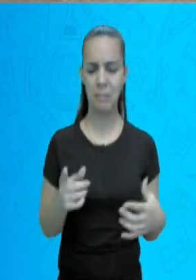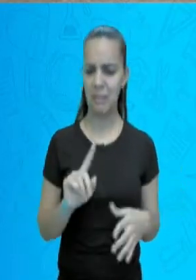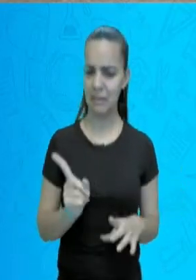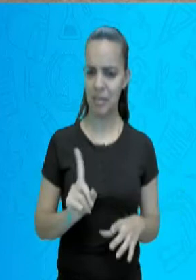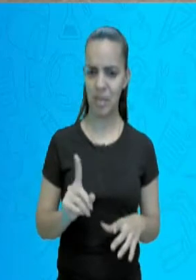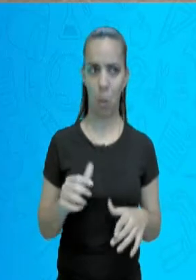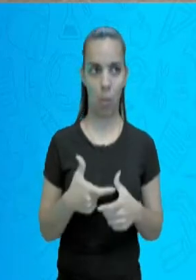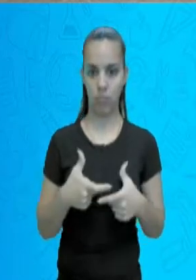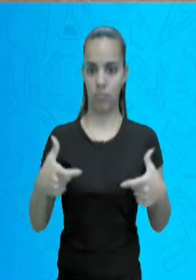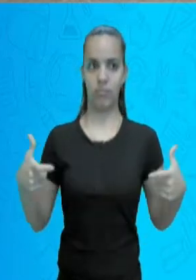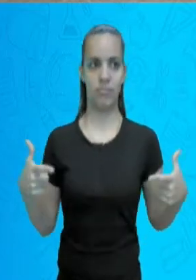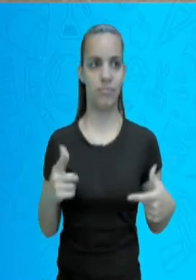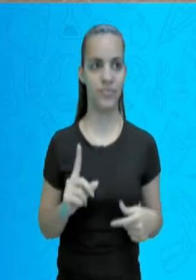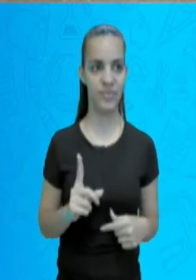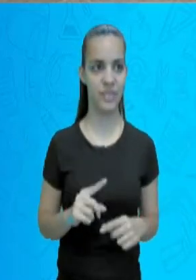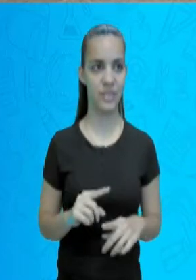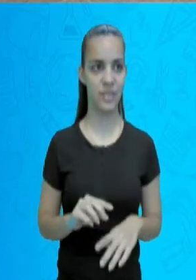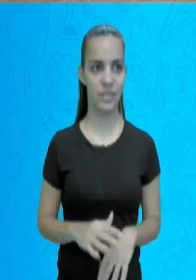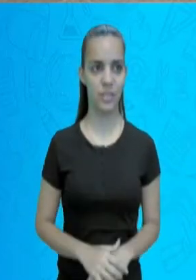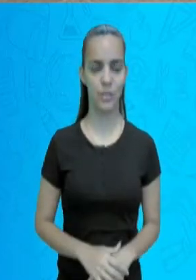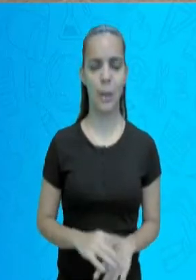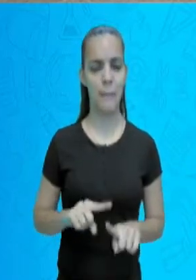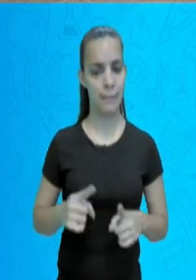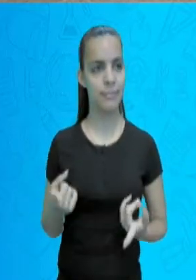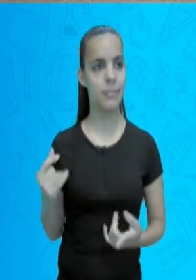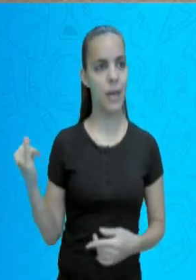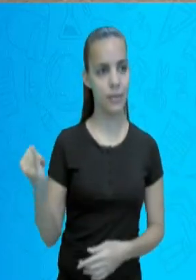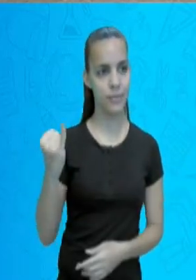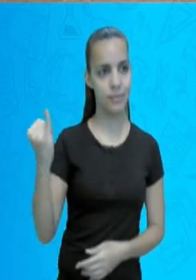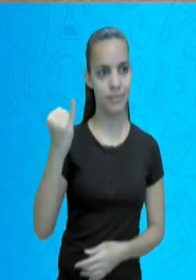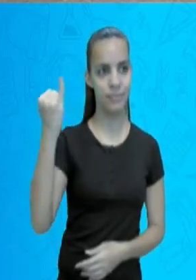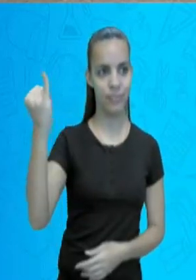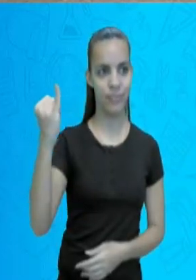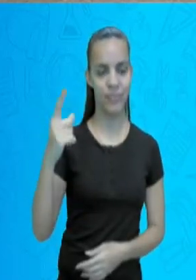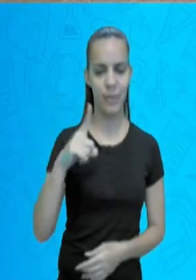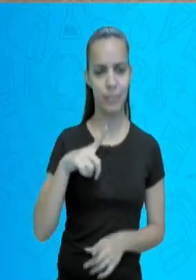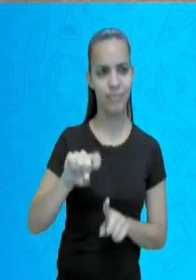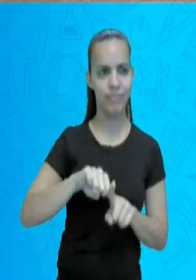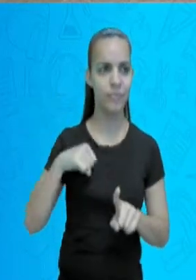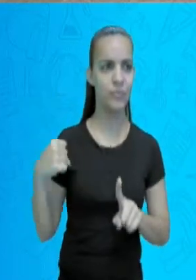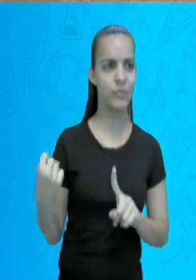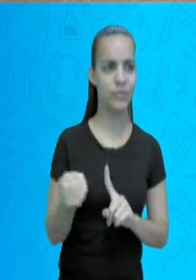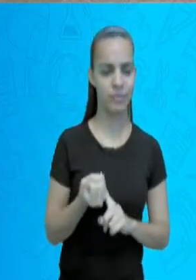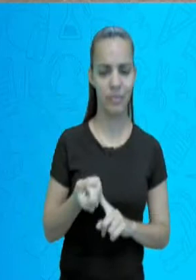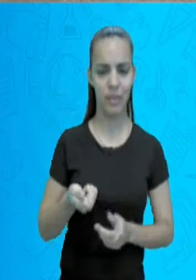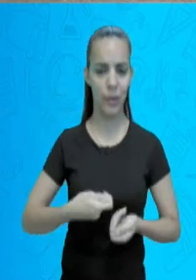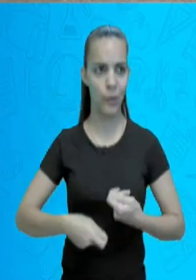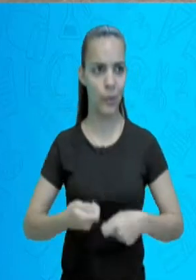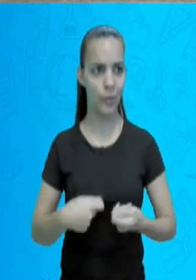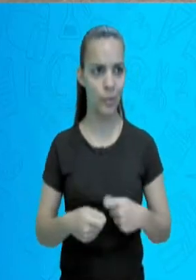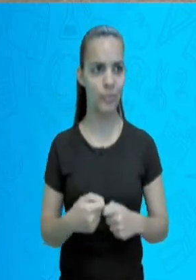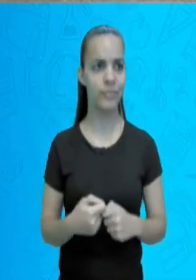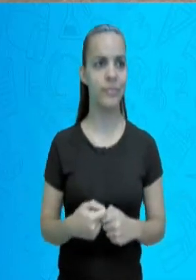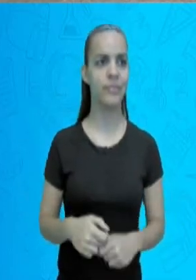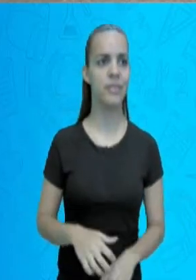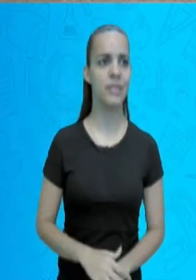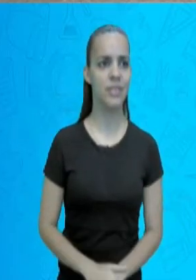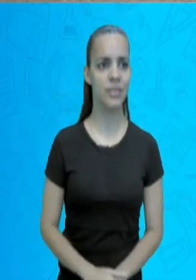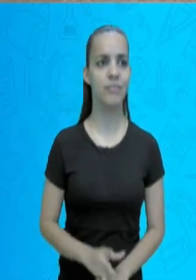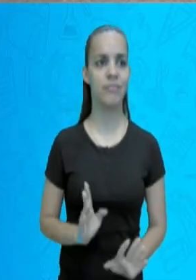grande, mas a sua importância social, econômica, é